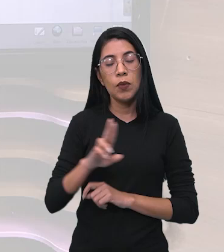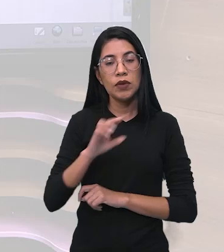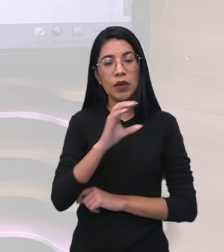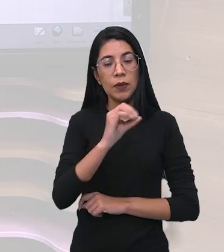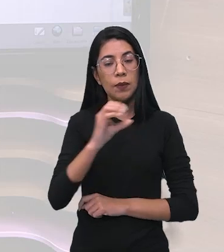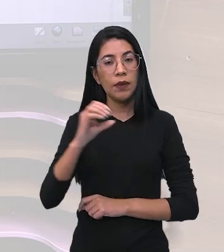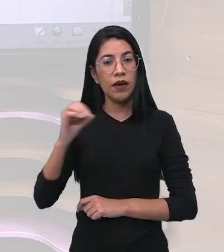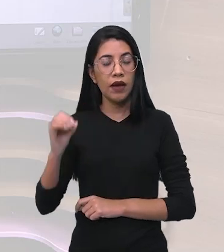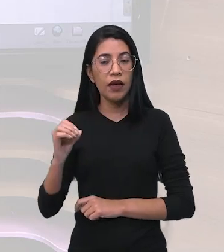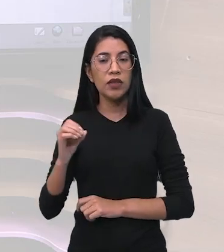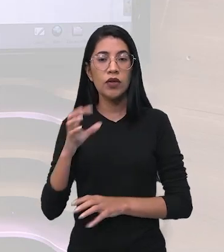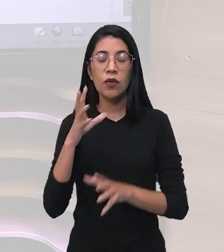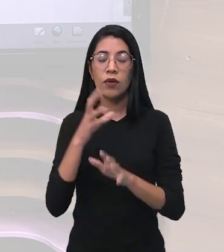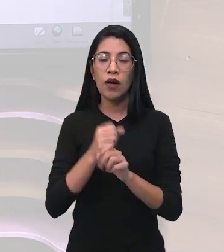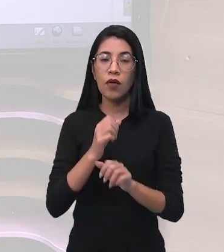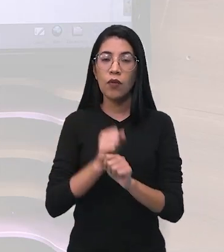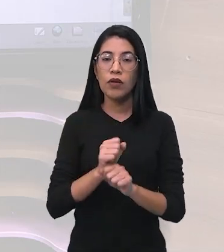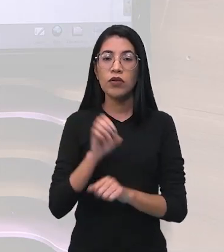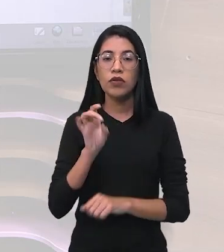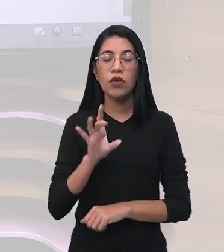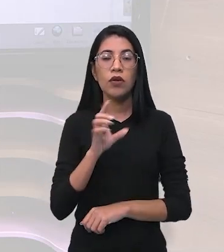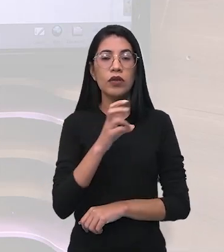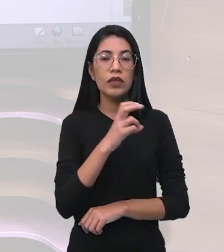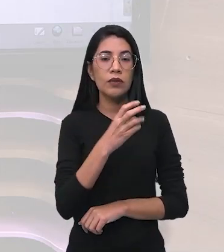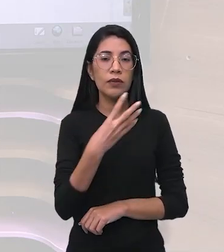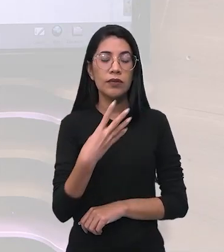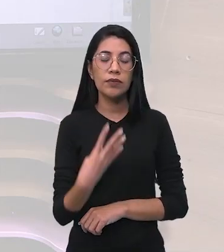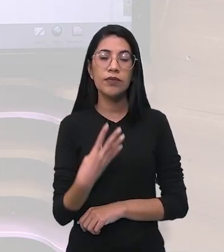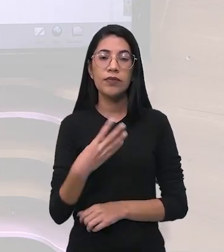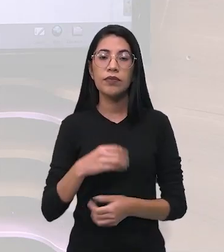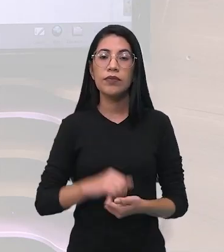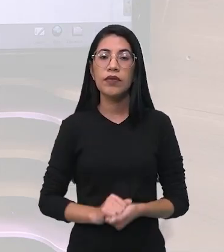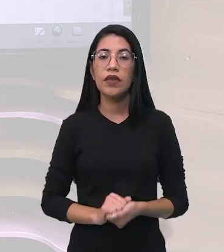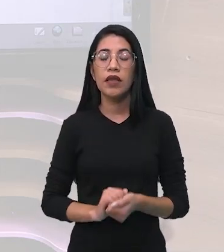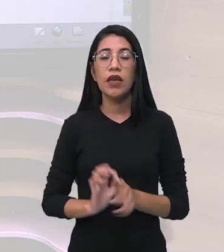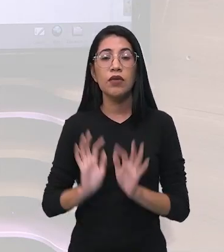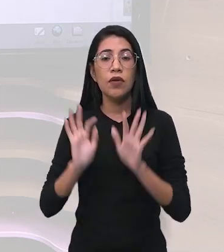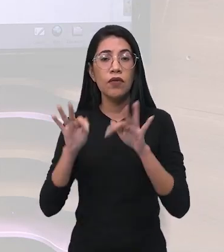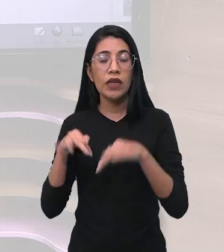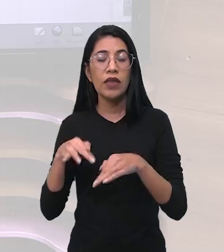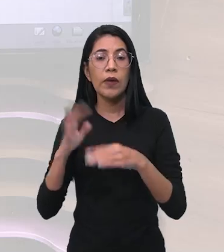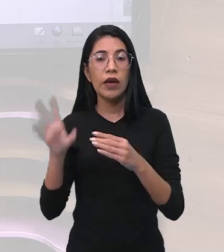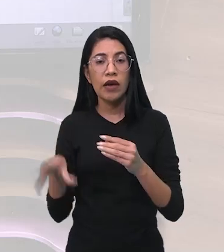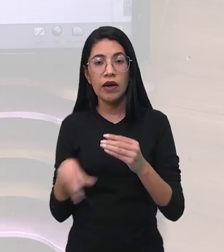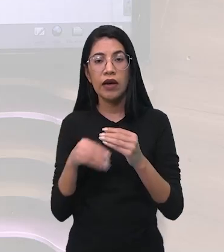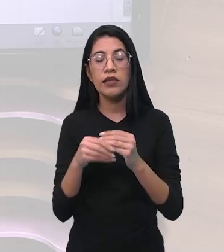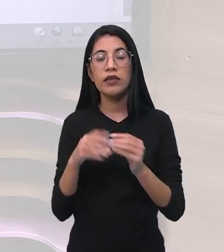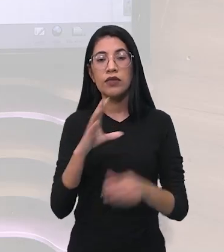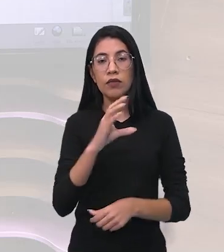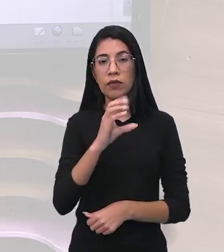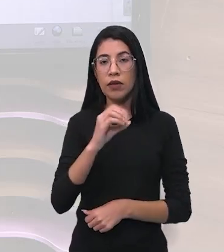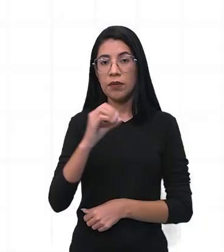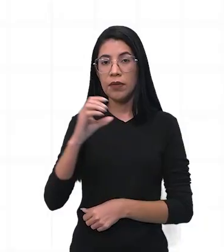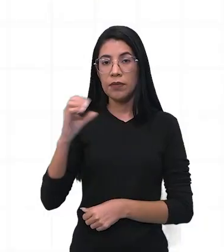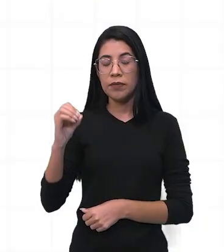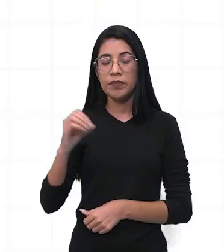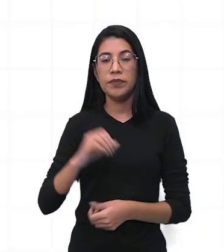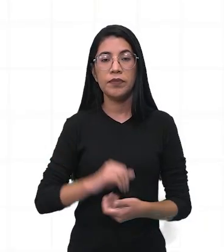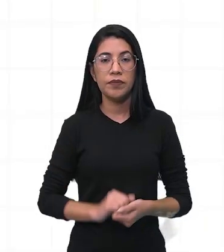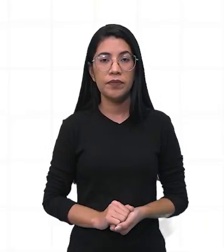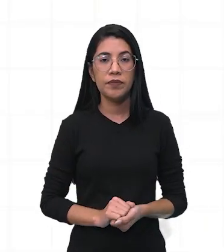o cálculo como sendo só 54, tá? E aí lá no final a gente acrescenta os 3 zerinhos. Beleza? Vamos lá voltar